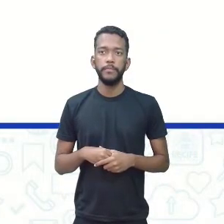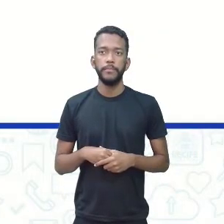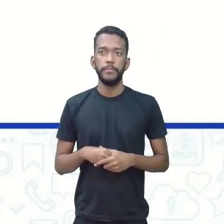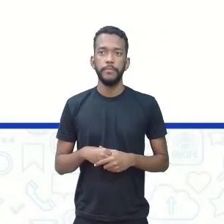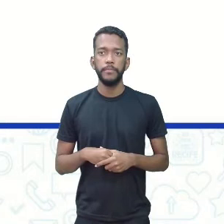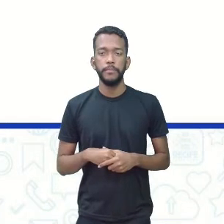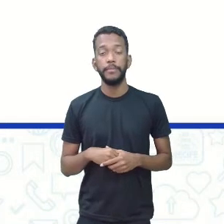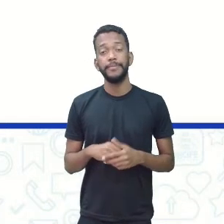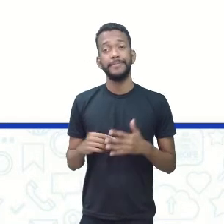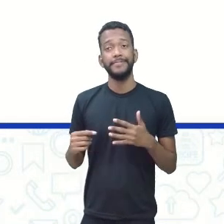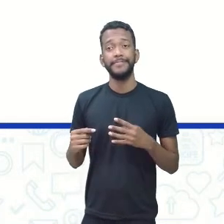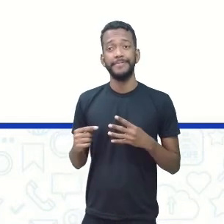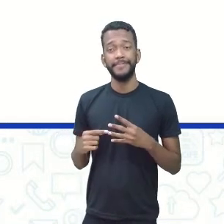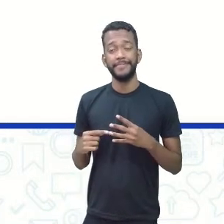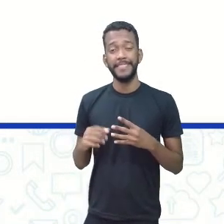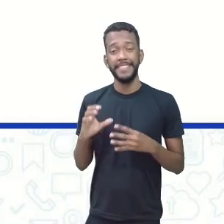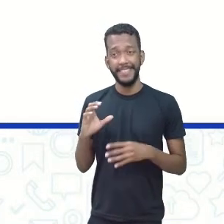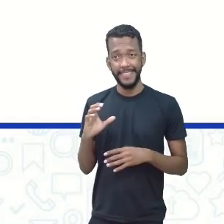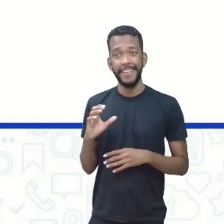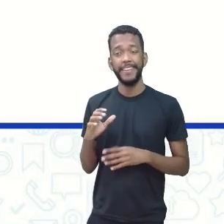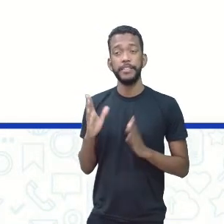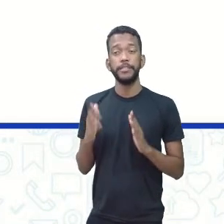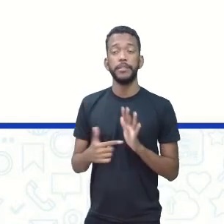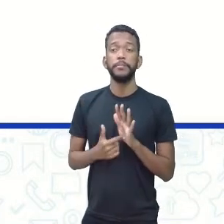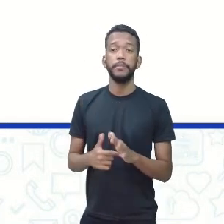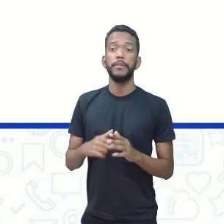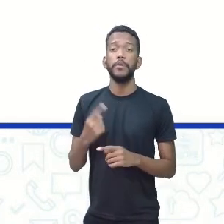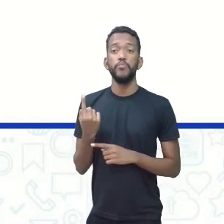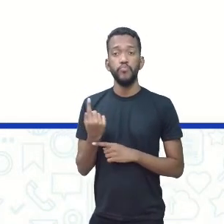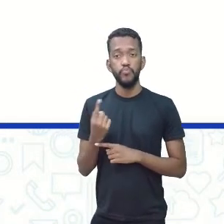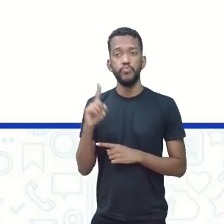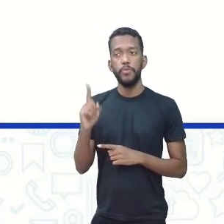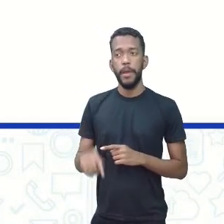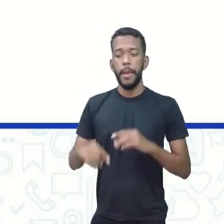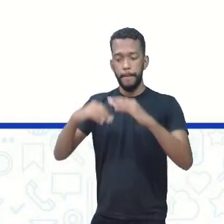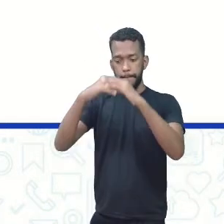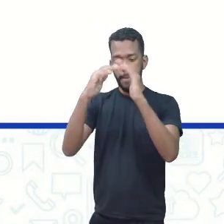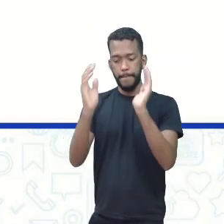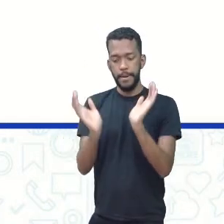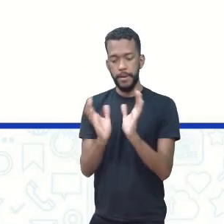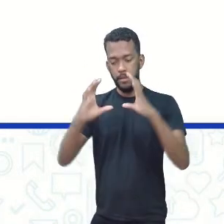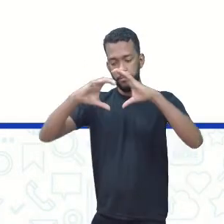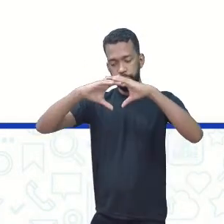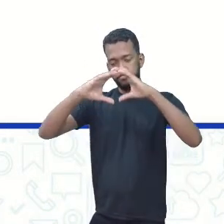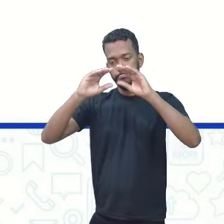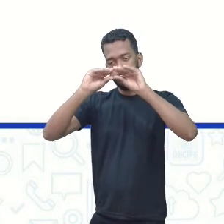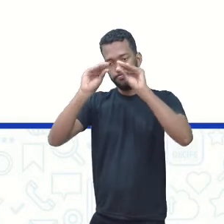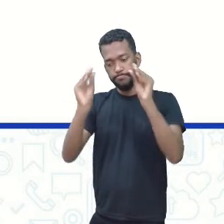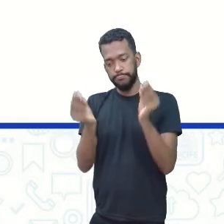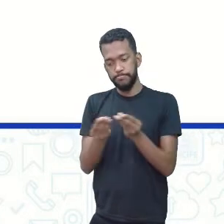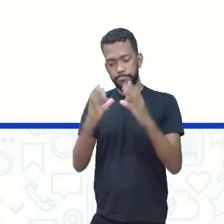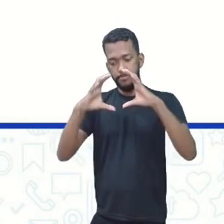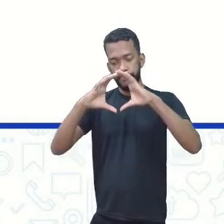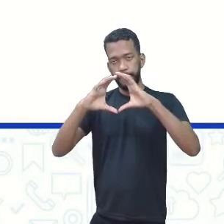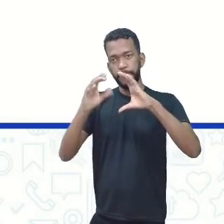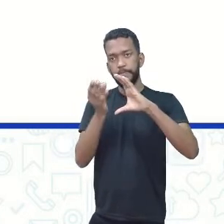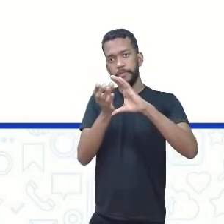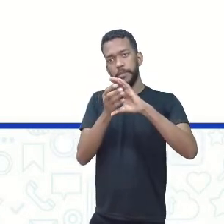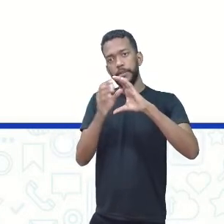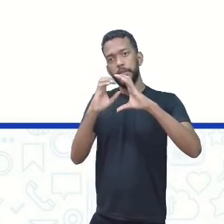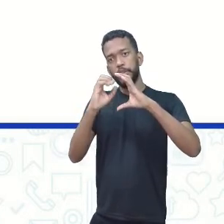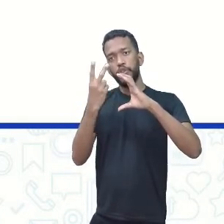A resposta é a letra C, que diz que o número 1 é a membrana que envolve. Que o número 2 é o